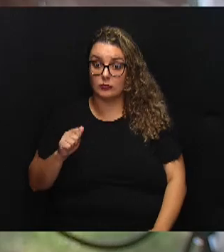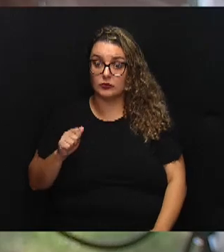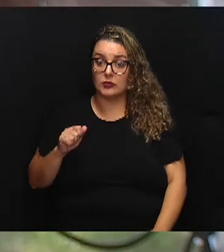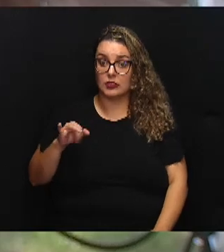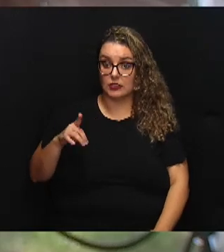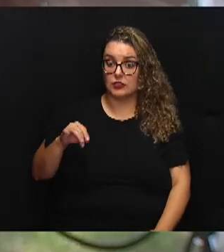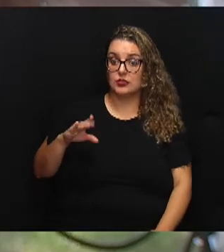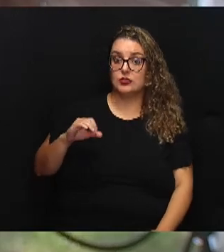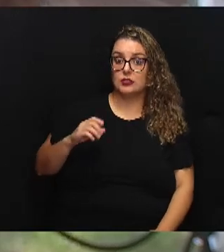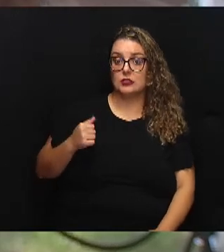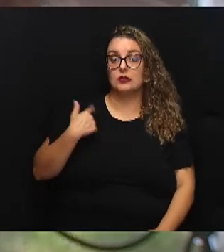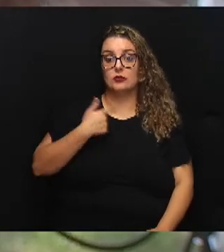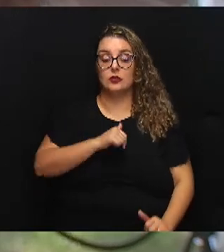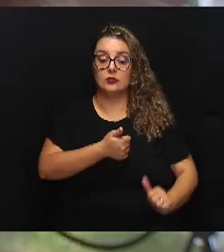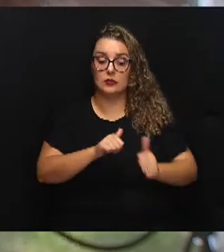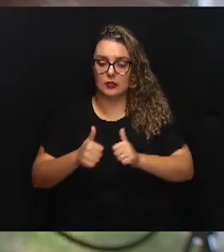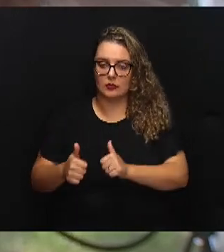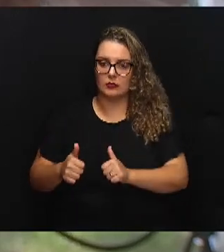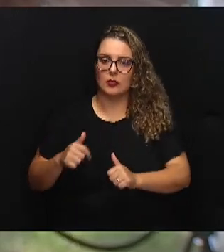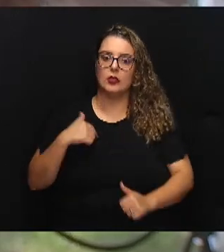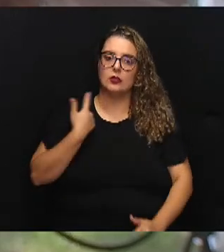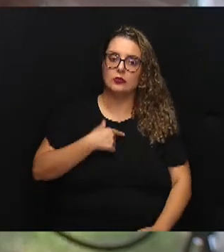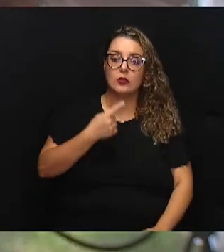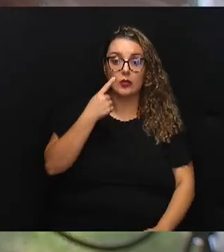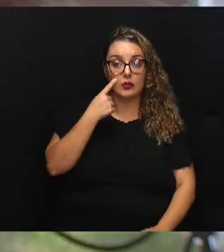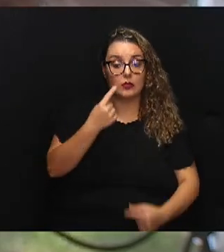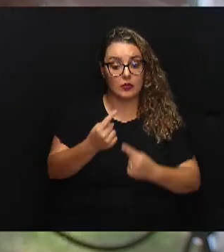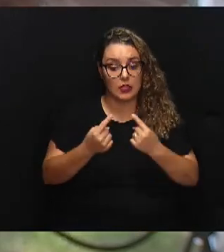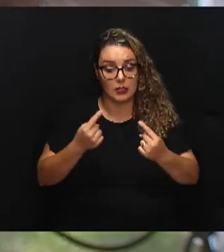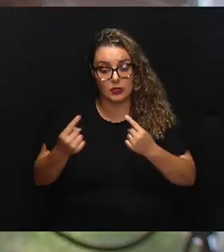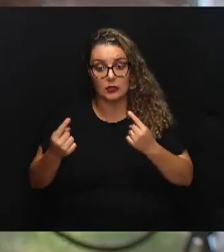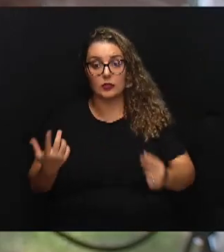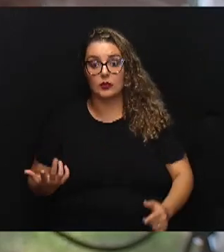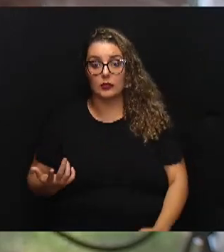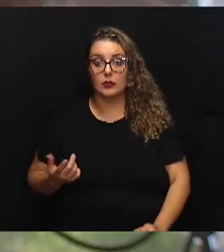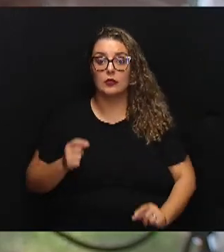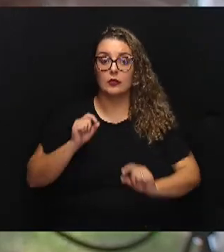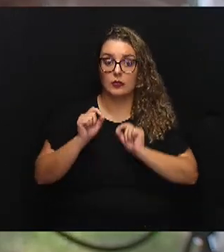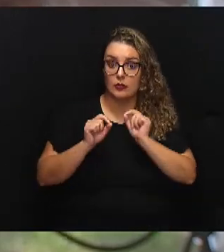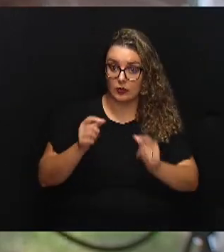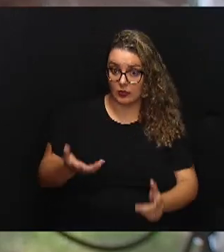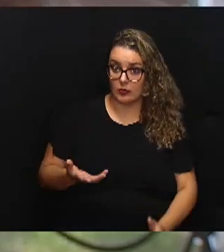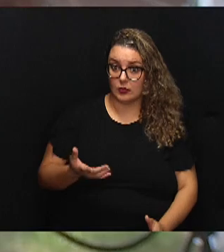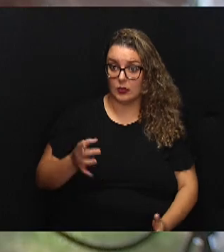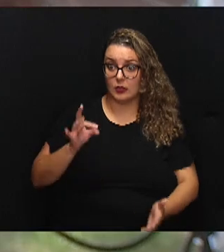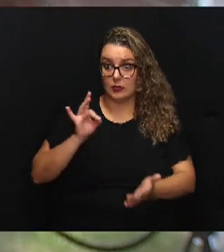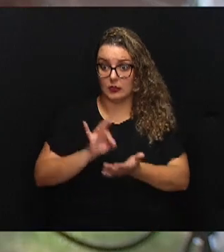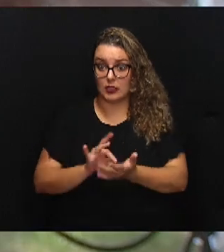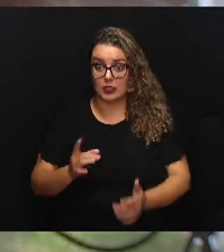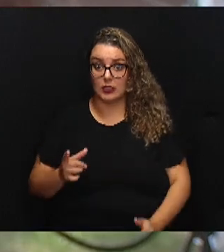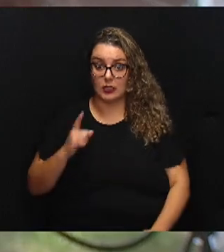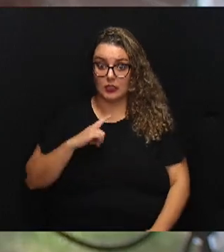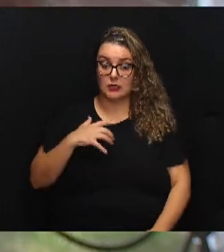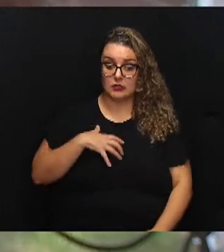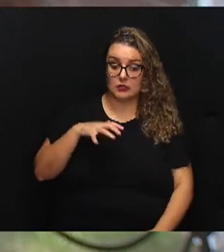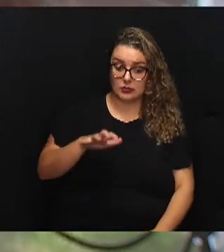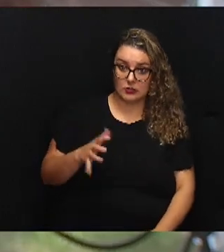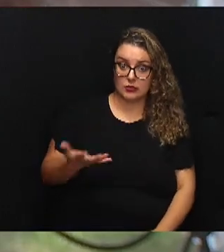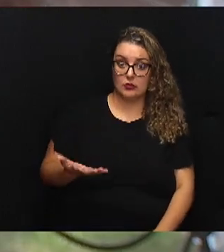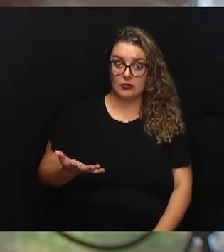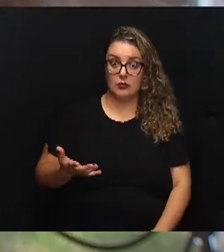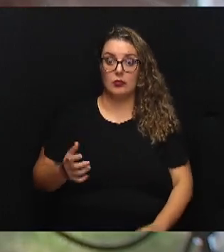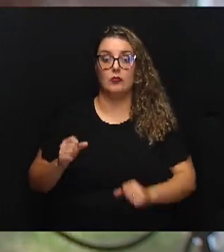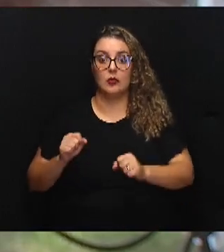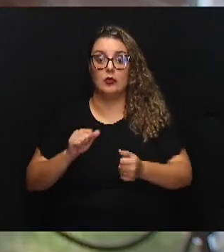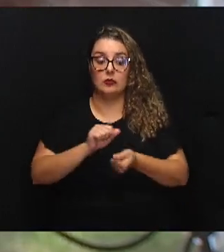uma avaliação que a gente vai ver de cada caso o que dá para, assim, realmente, olha, tem essa condição, mas dá para a gente